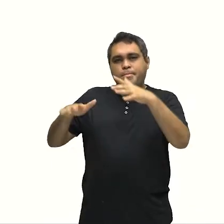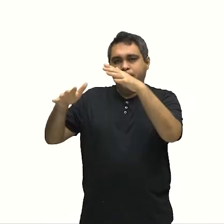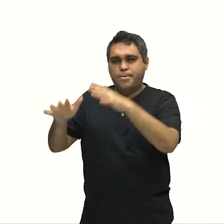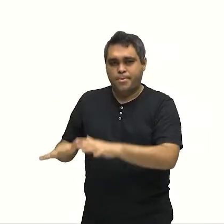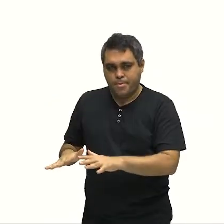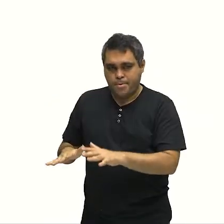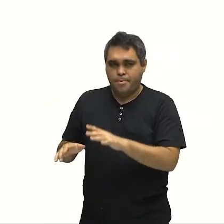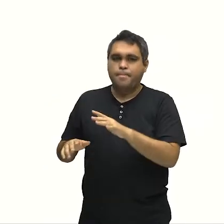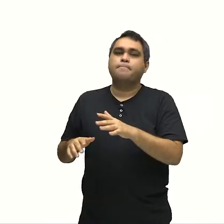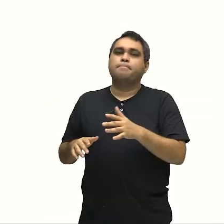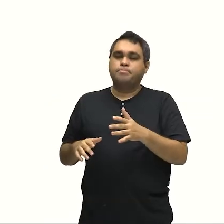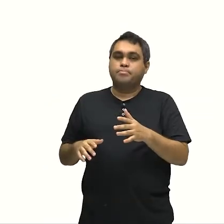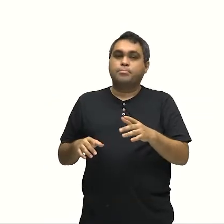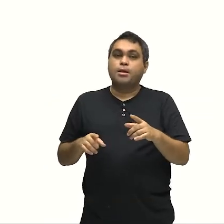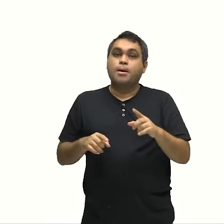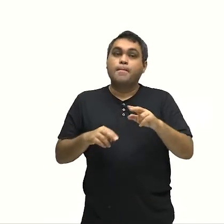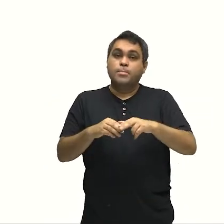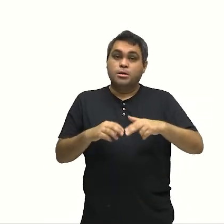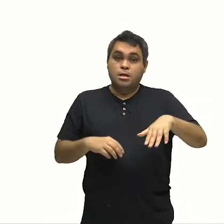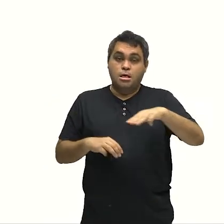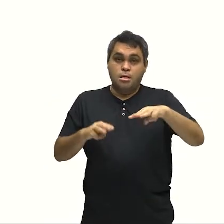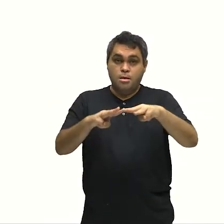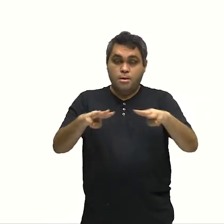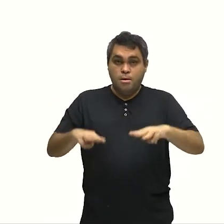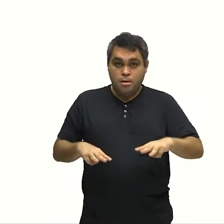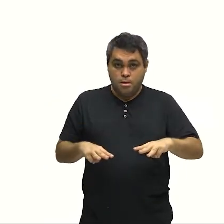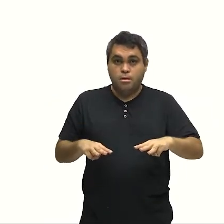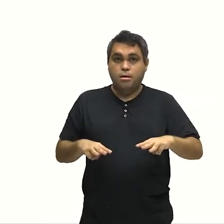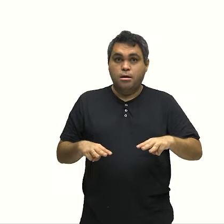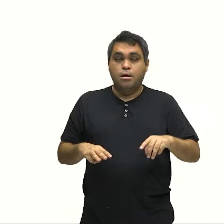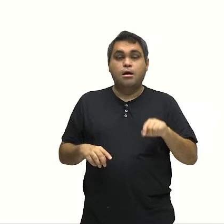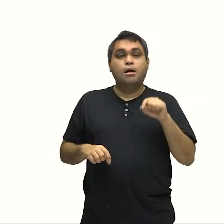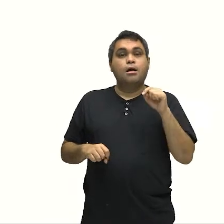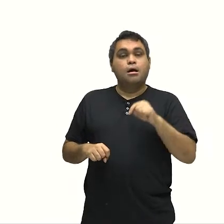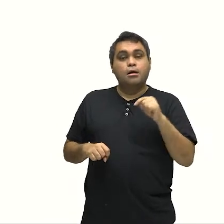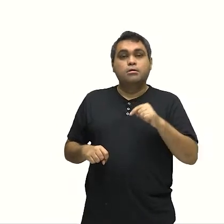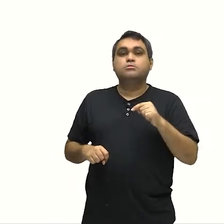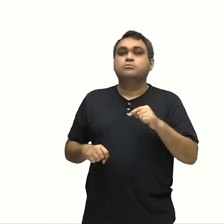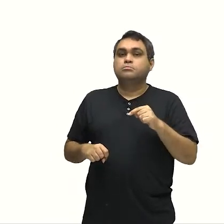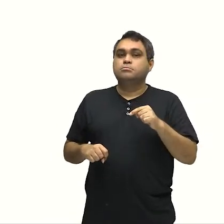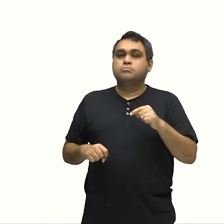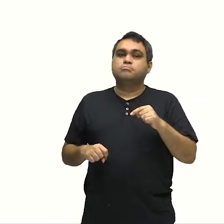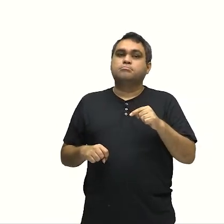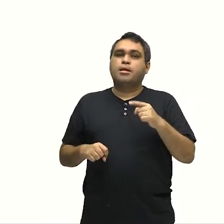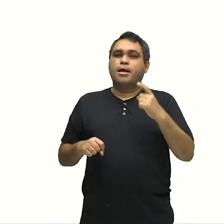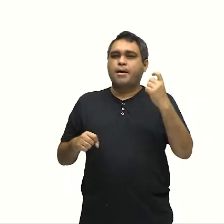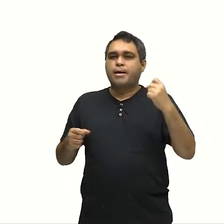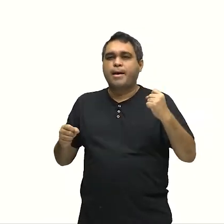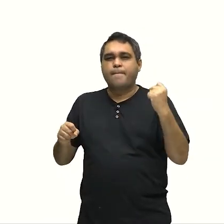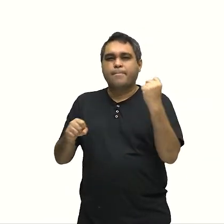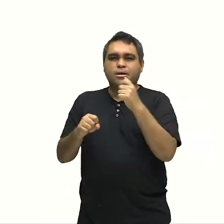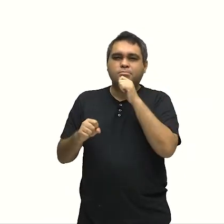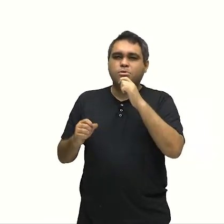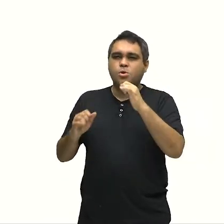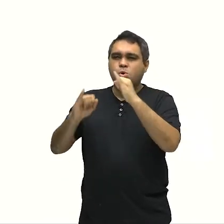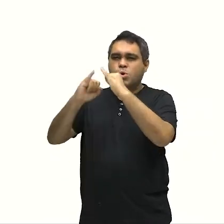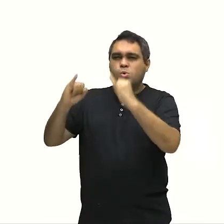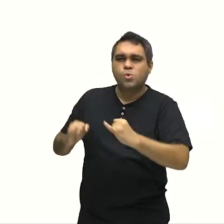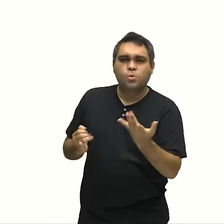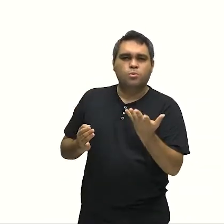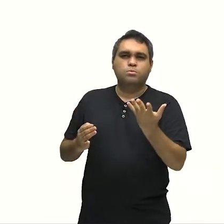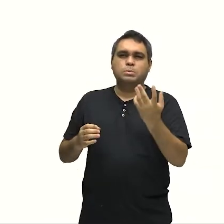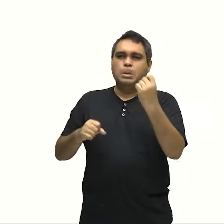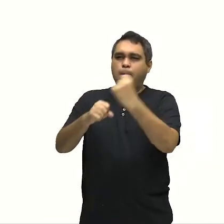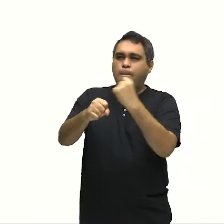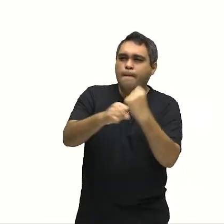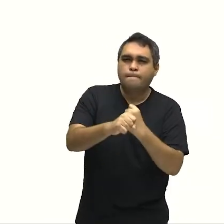que ocupam a região e que acabaram pondo fim aí a muitos desses patrimônios culturais deixados por esses povos, né?